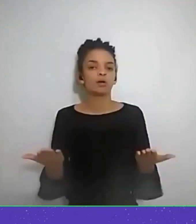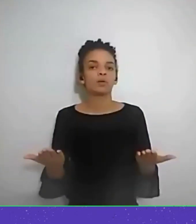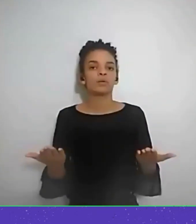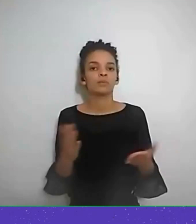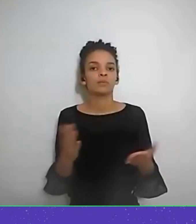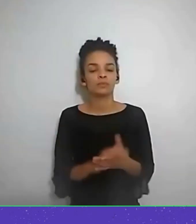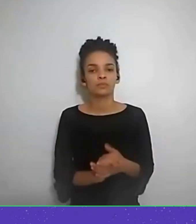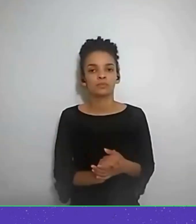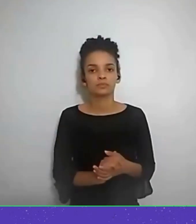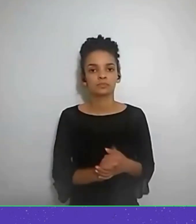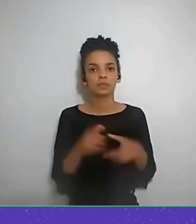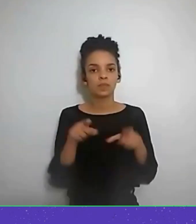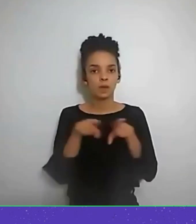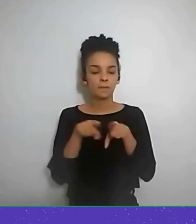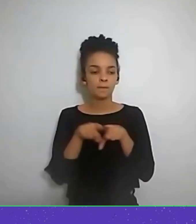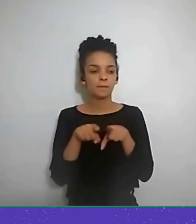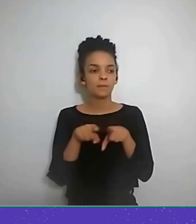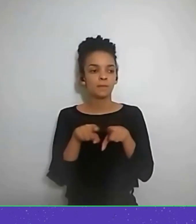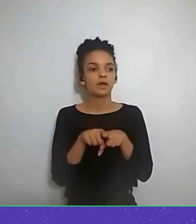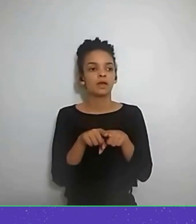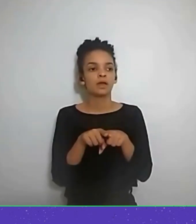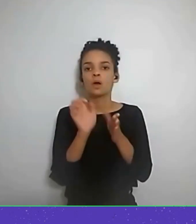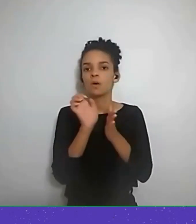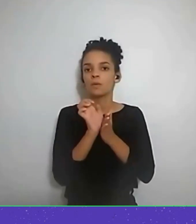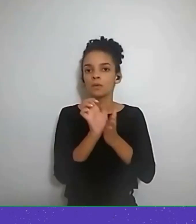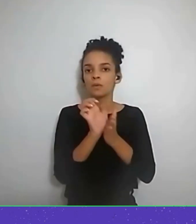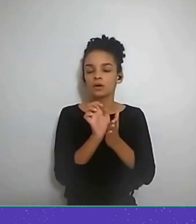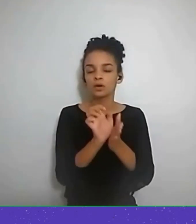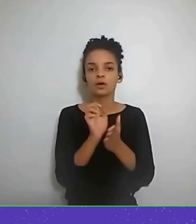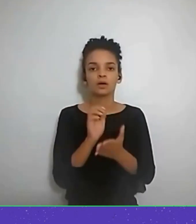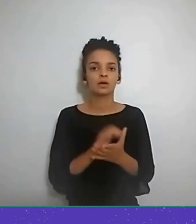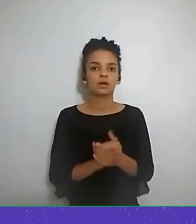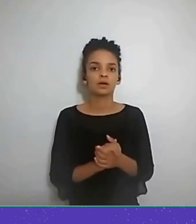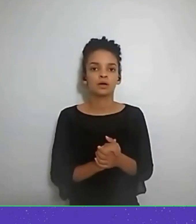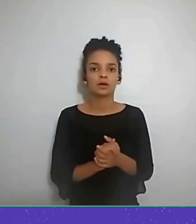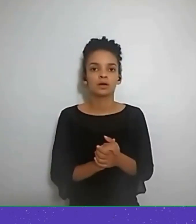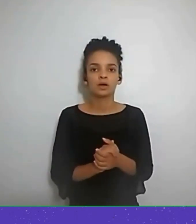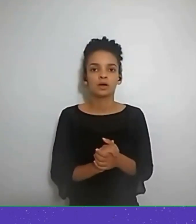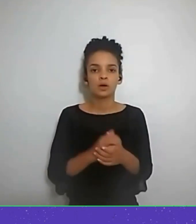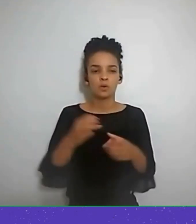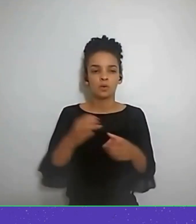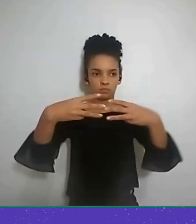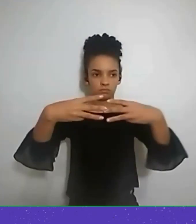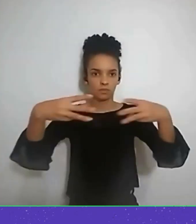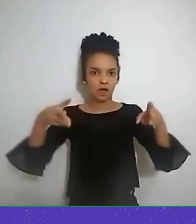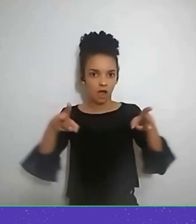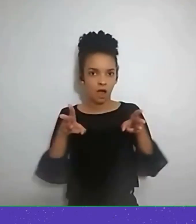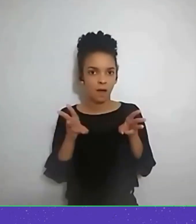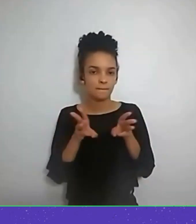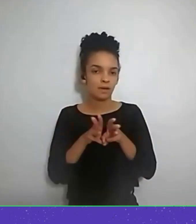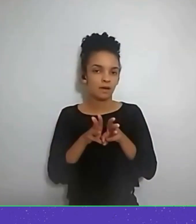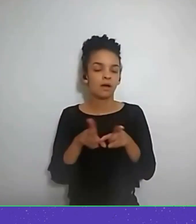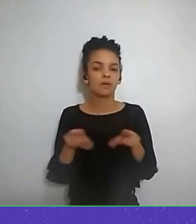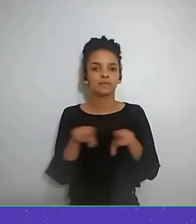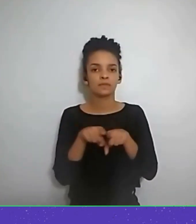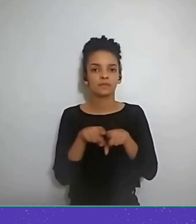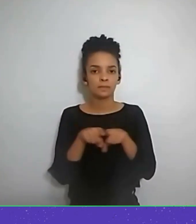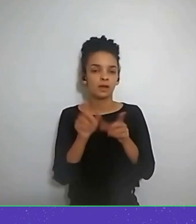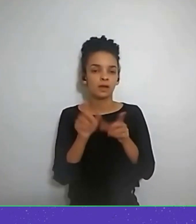Expolivro, o SEAP, os colportores, e agora a colportagem